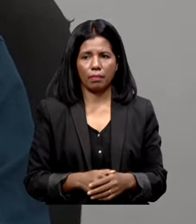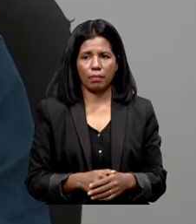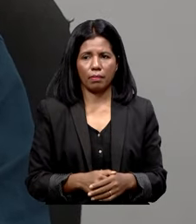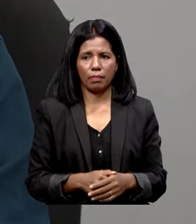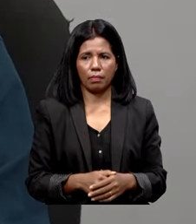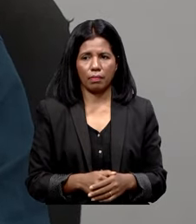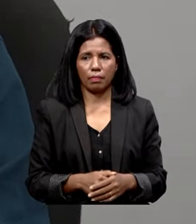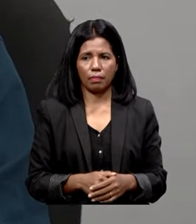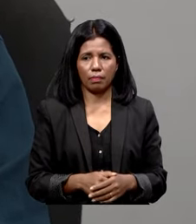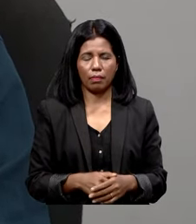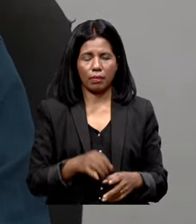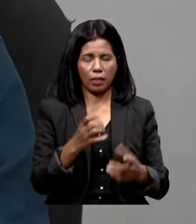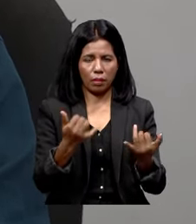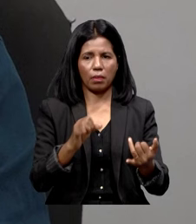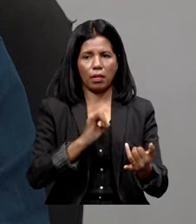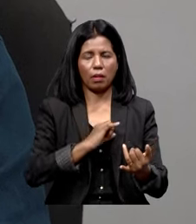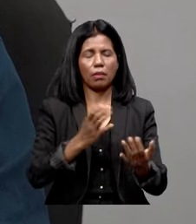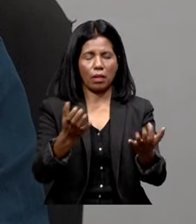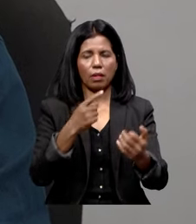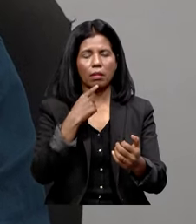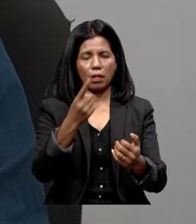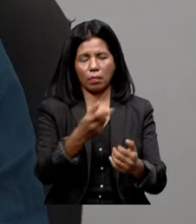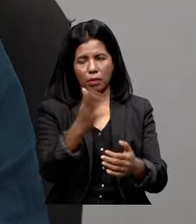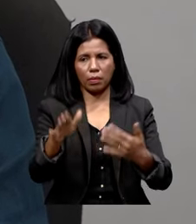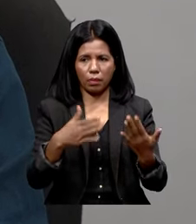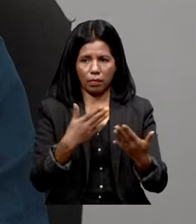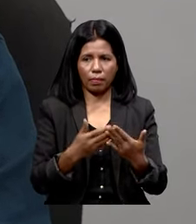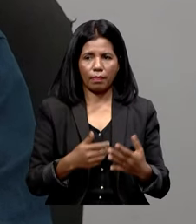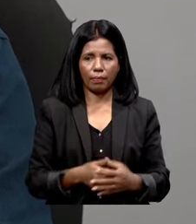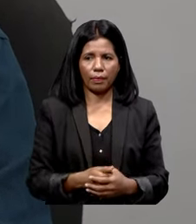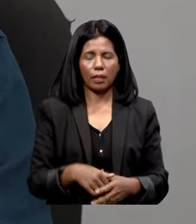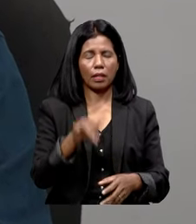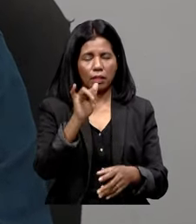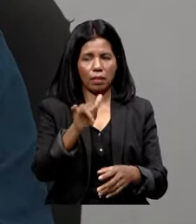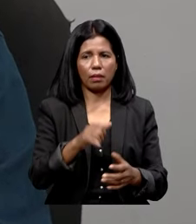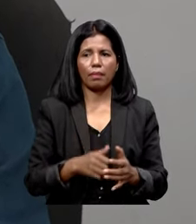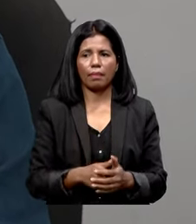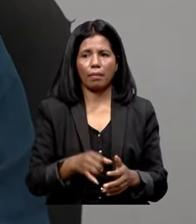denem a cara explica ba ita botel. Sim,